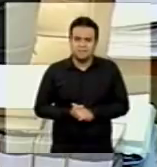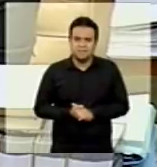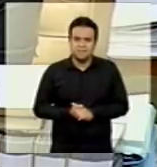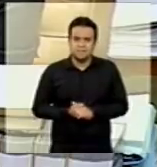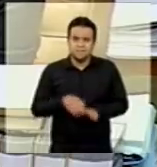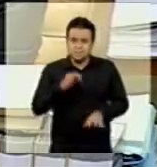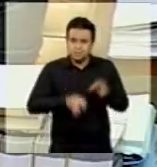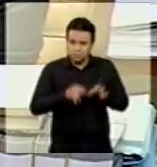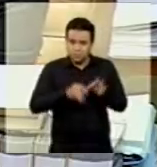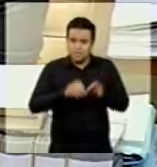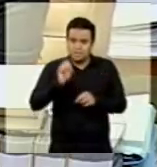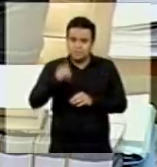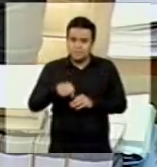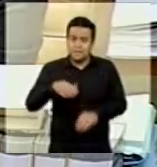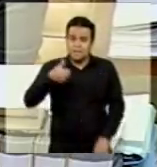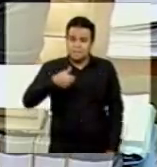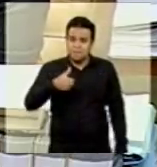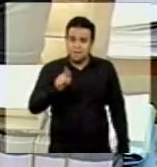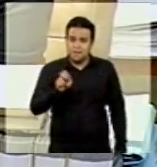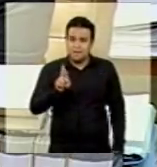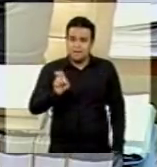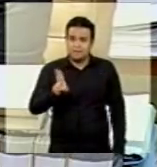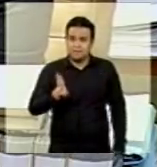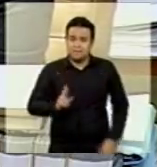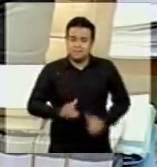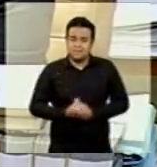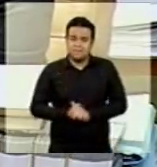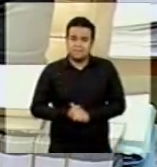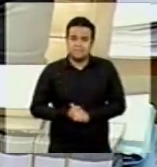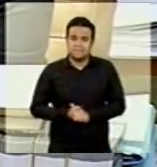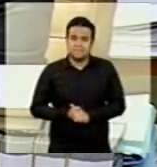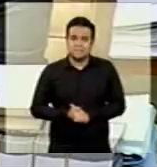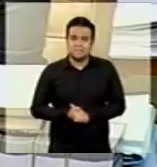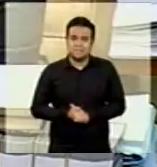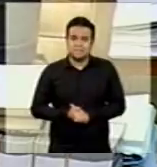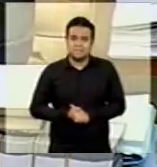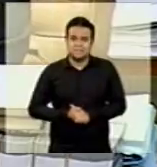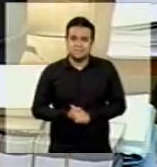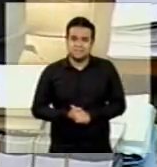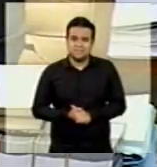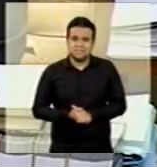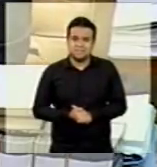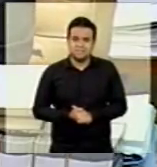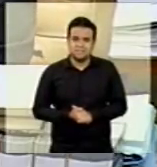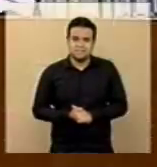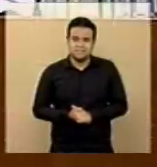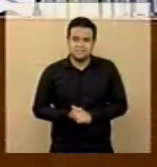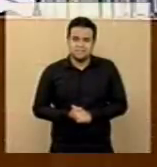sido julgado em primeiro grau, uma vez cessada a investidura no ofício presidencial. Se me permite.